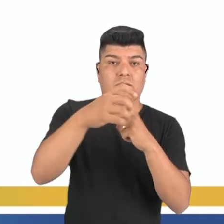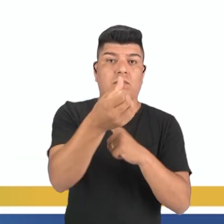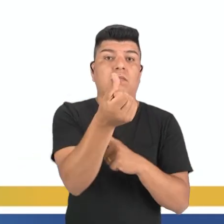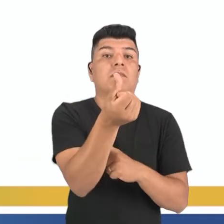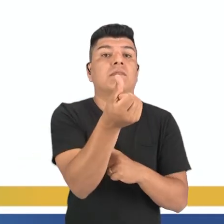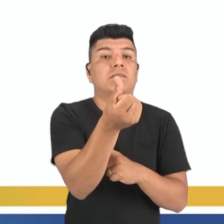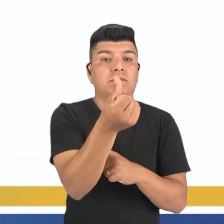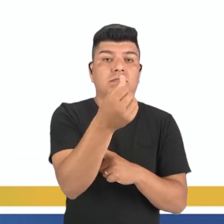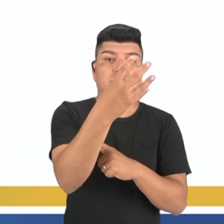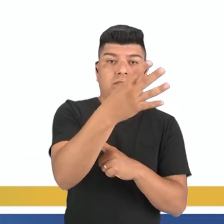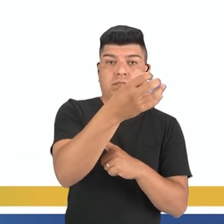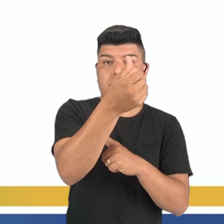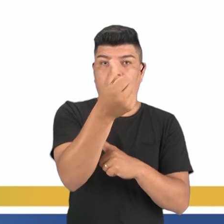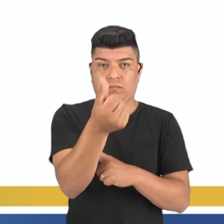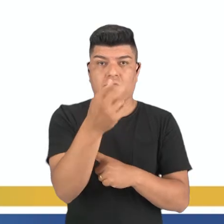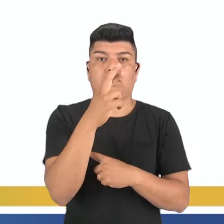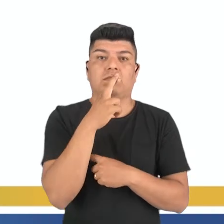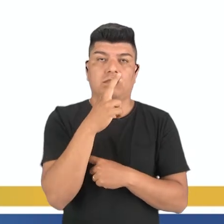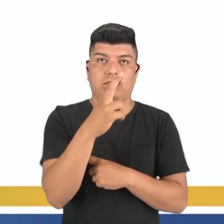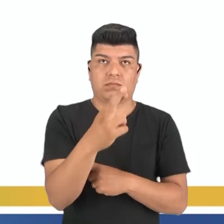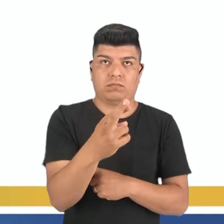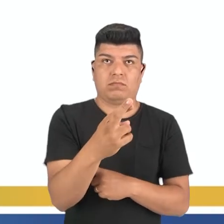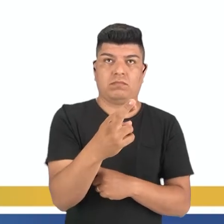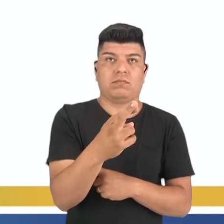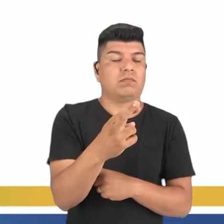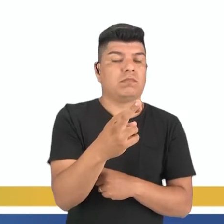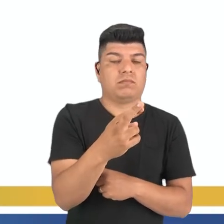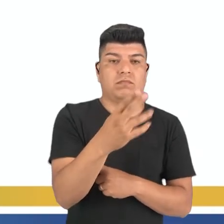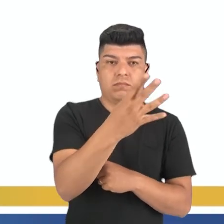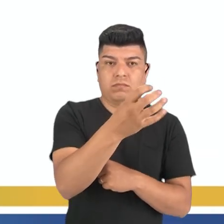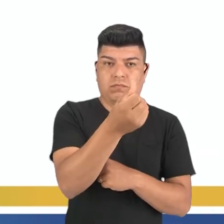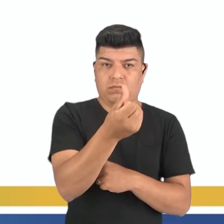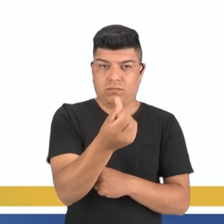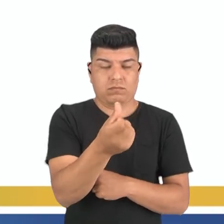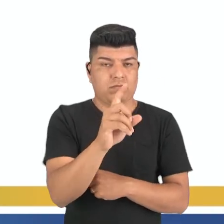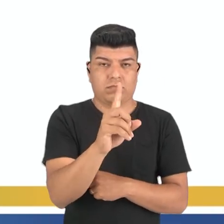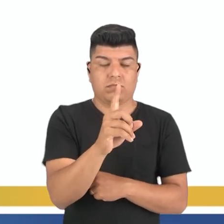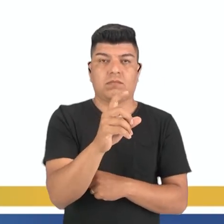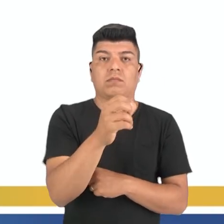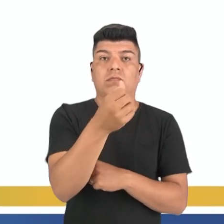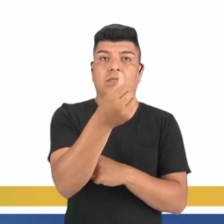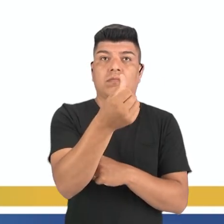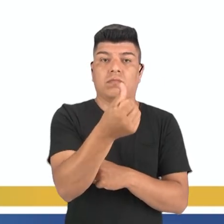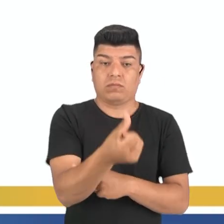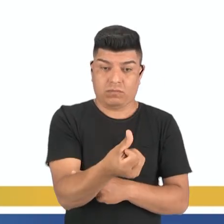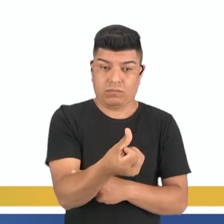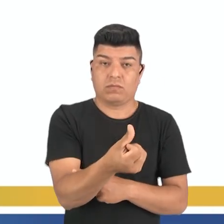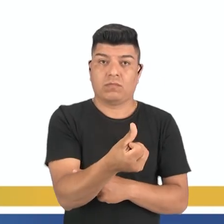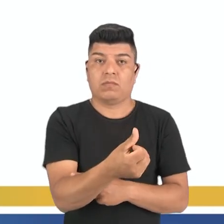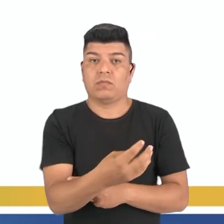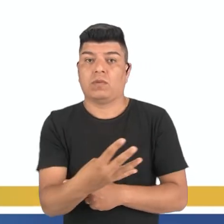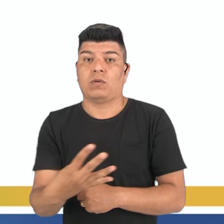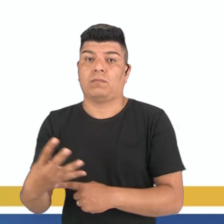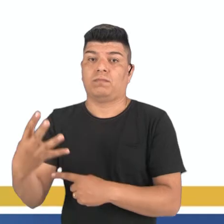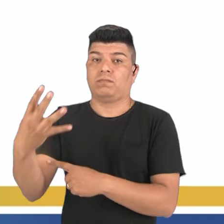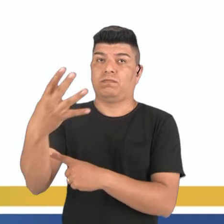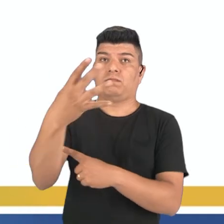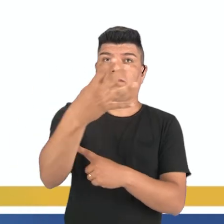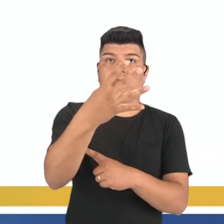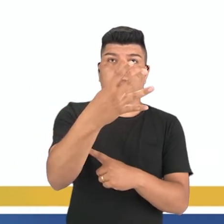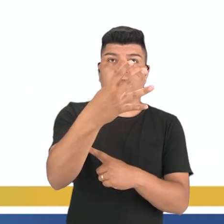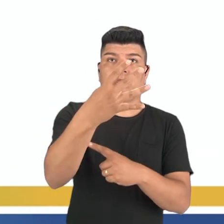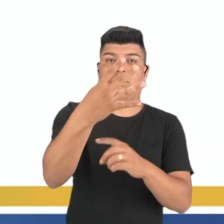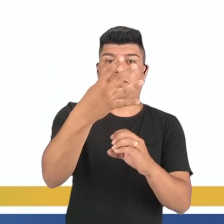6, 46. A mesma coisa, não vou colocar o 46 de uma vez. Vou descer o 6 e vou levar o 40